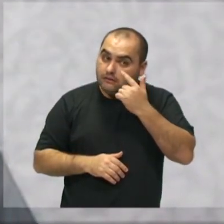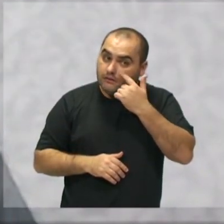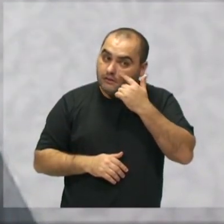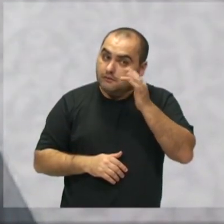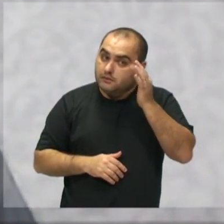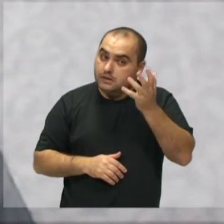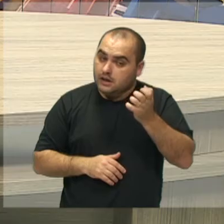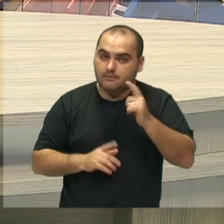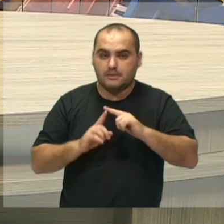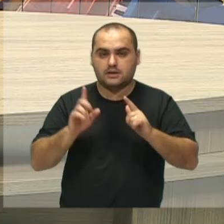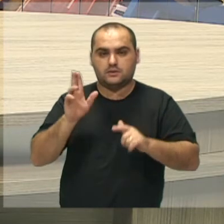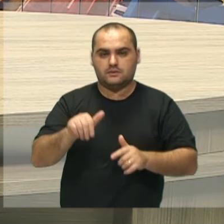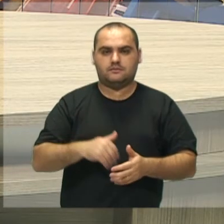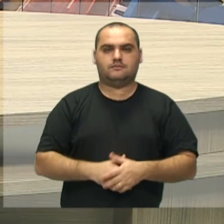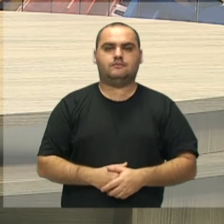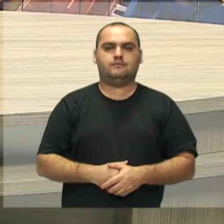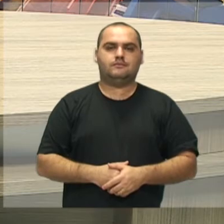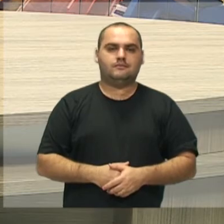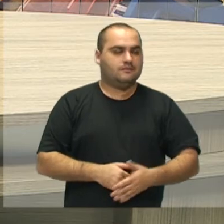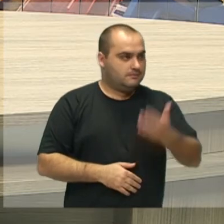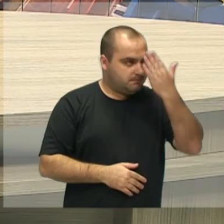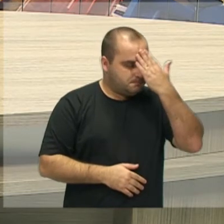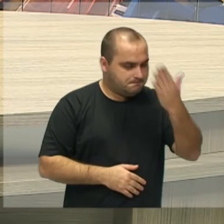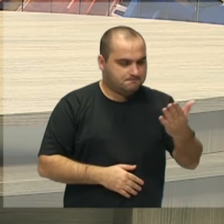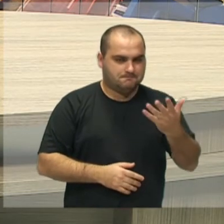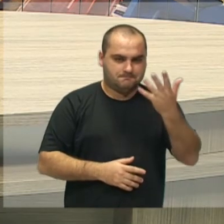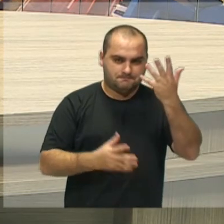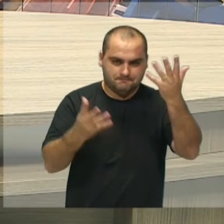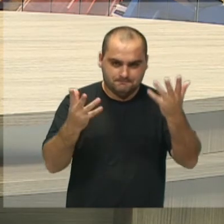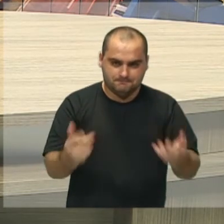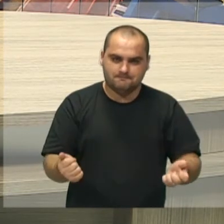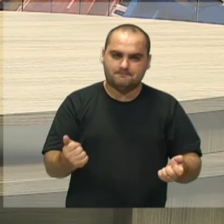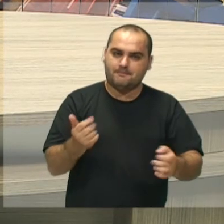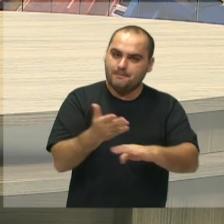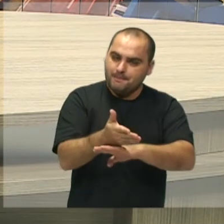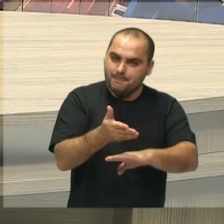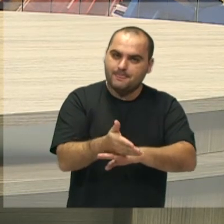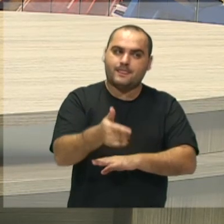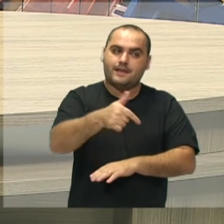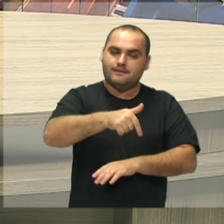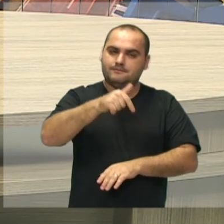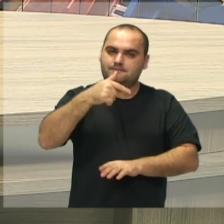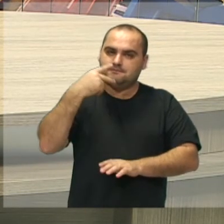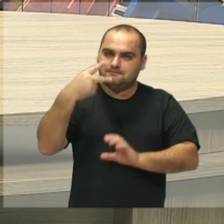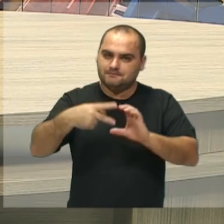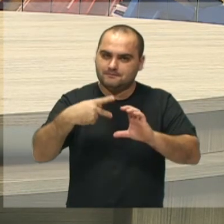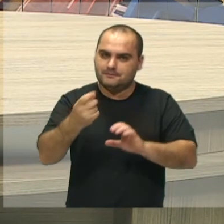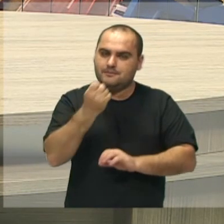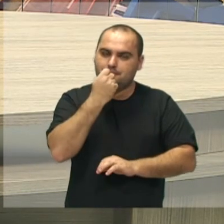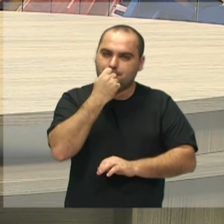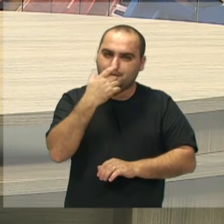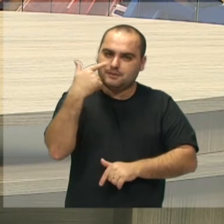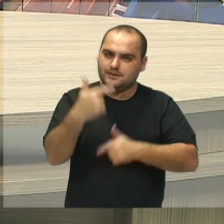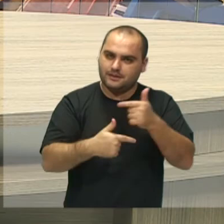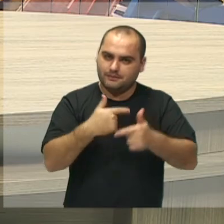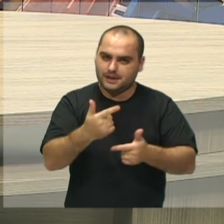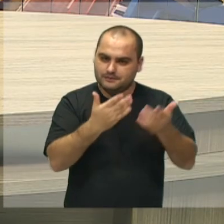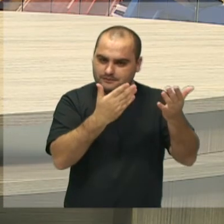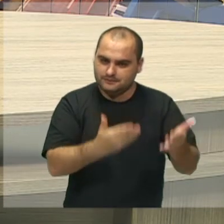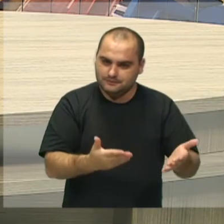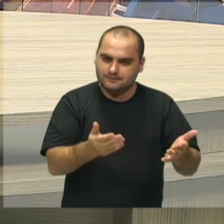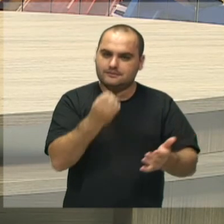Não. Obrigado por aceitar o convite, participar conosco aqui do programa. Um bom trabalho para você e